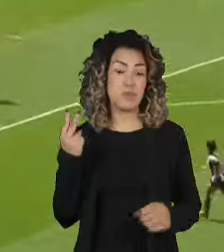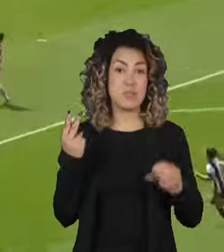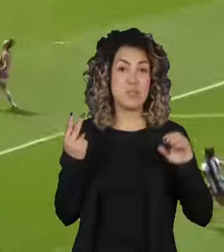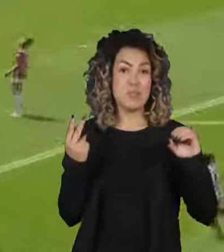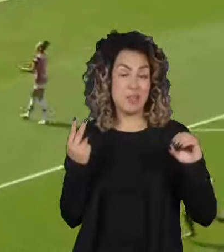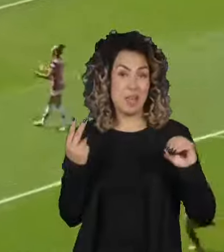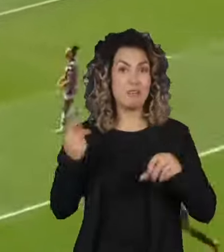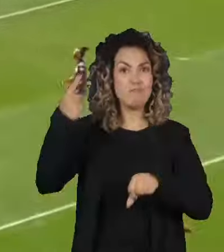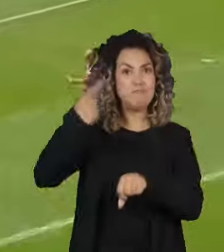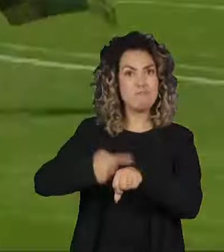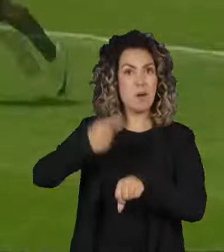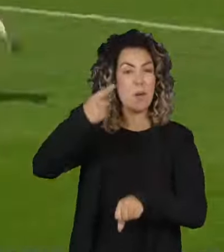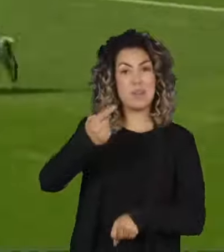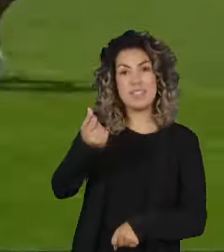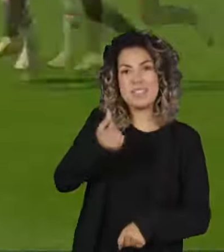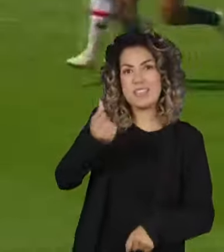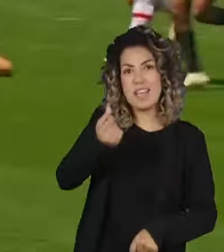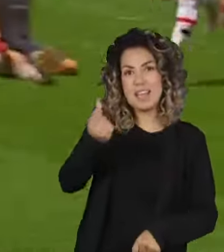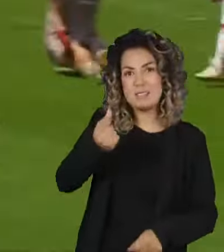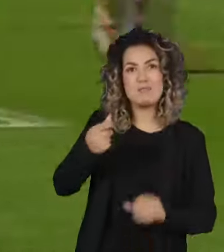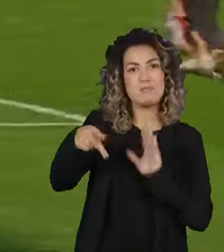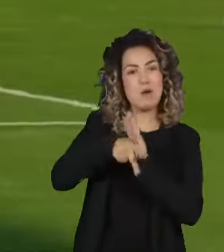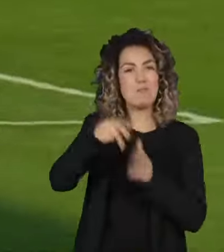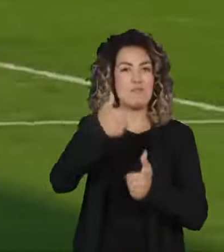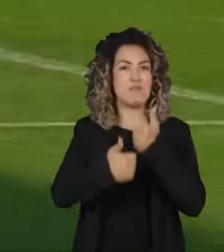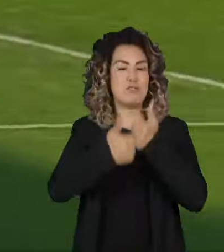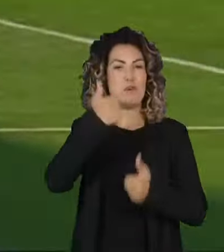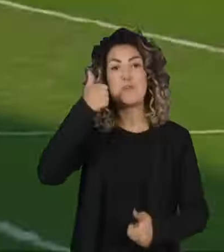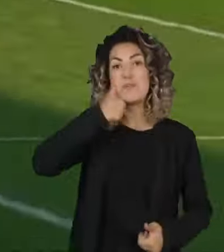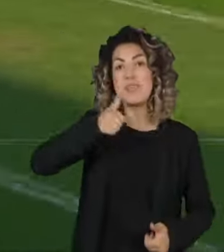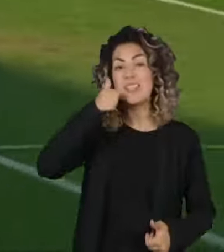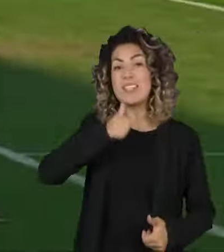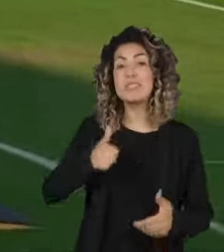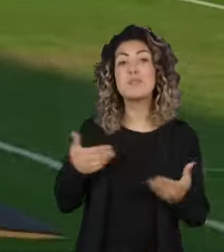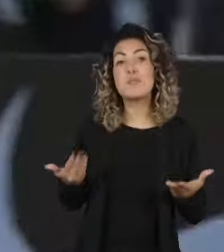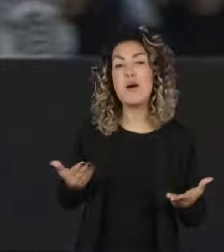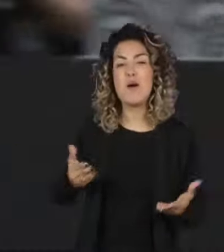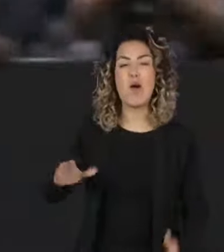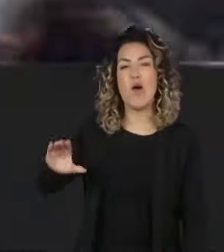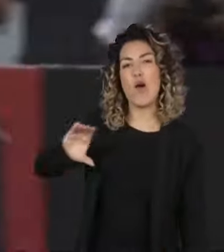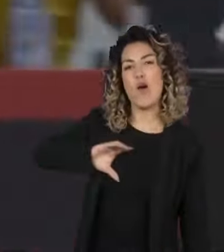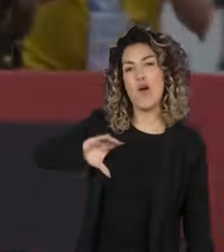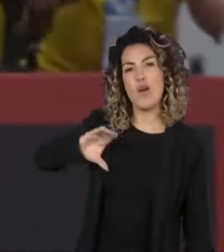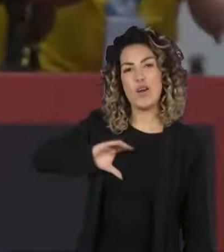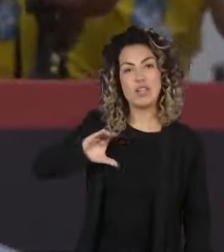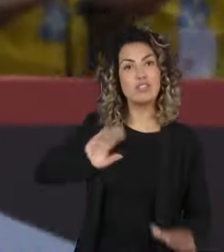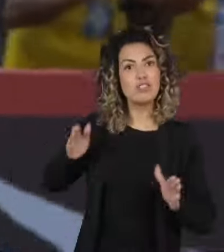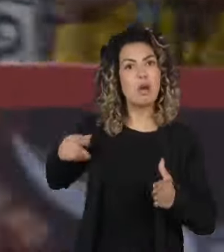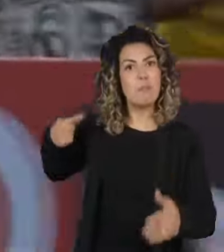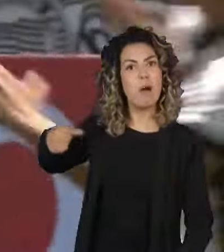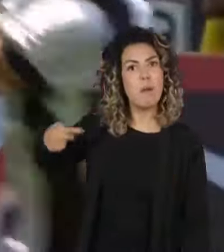sexto título brasileiro feminino de futebol para o Corinthians. O quinto de forma consecutiva.